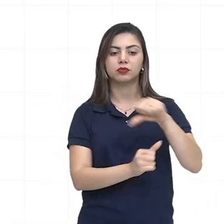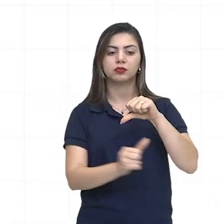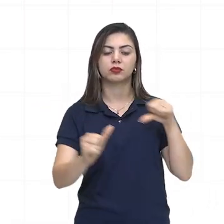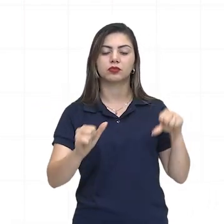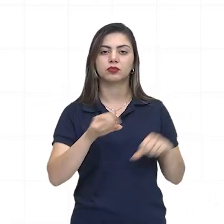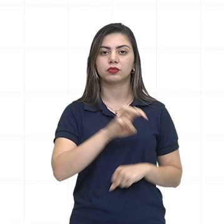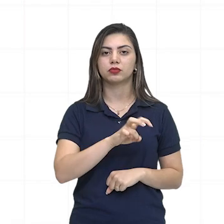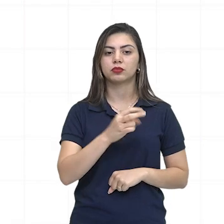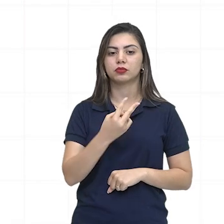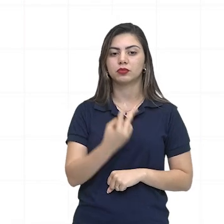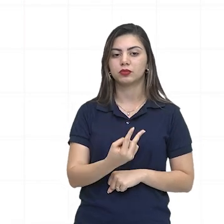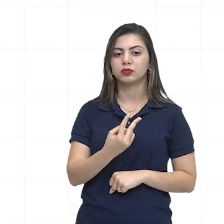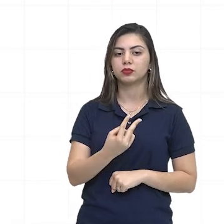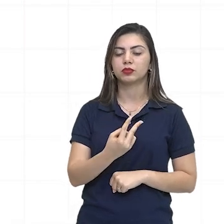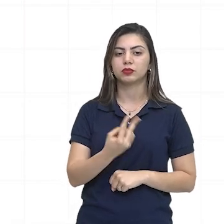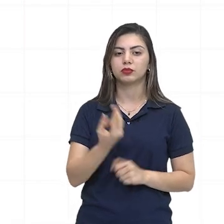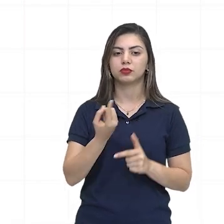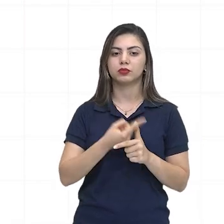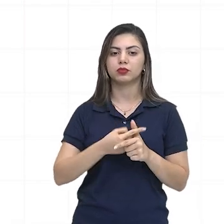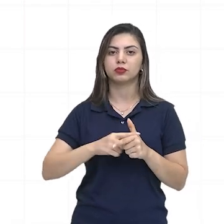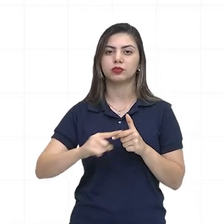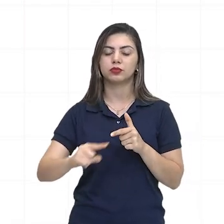ficar 52.